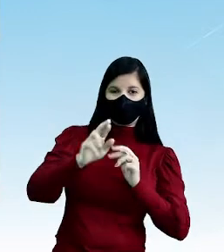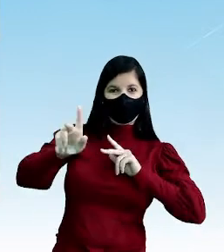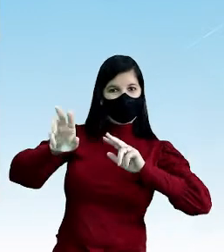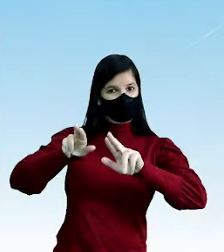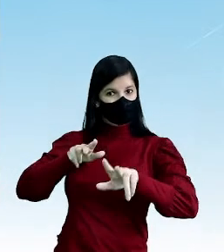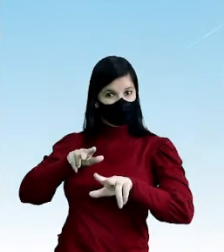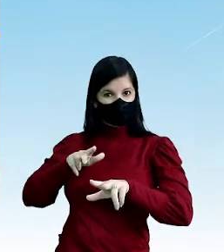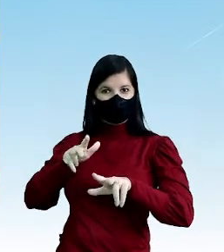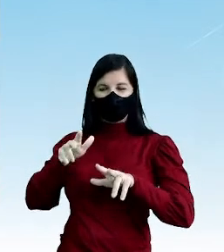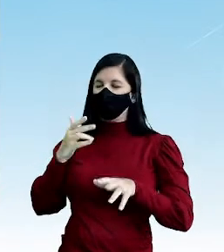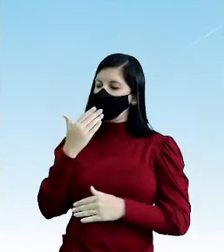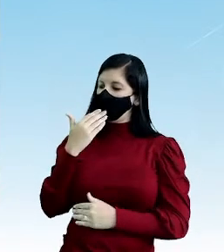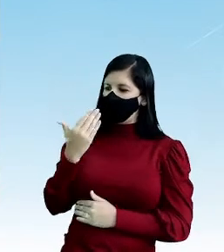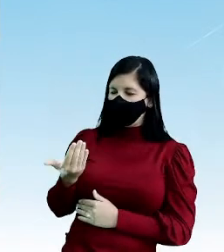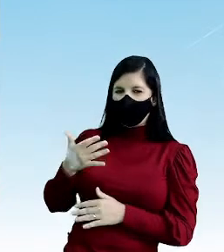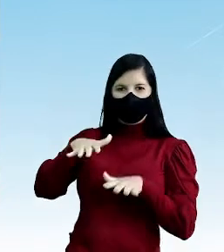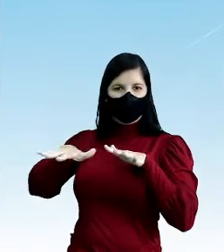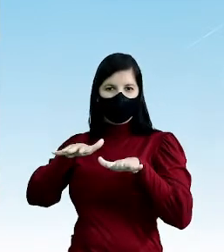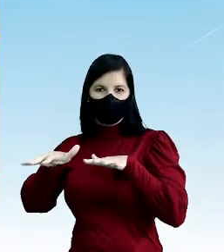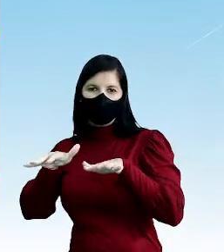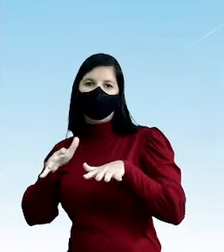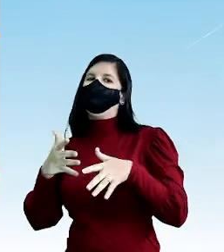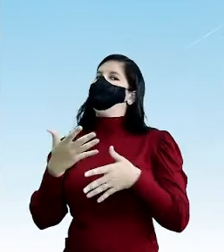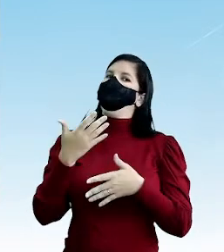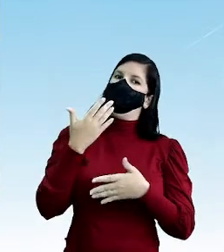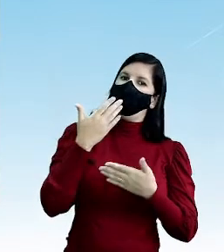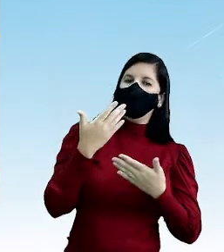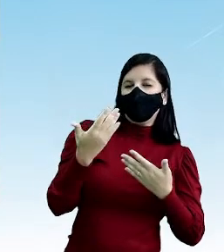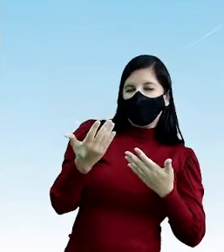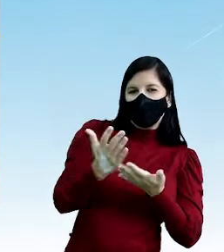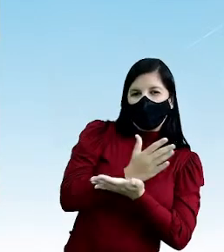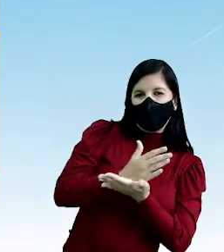ritmo preferido, cada um tem um estilo